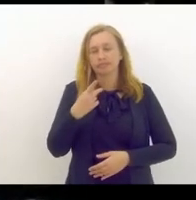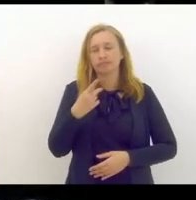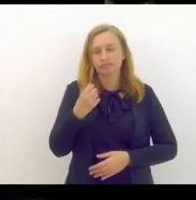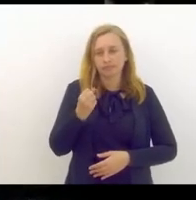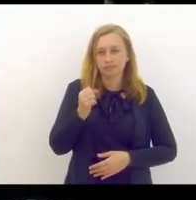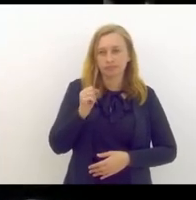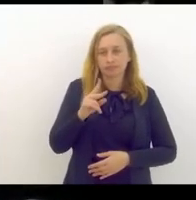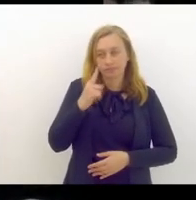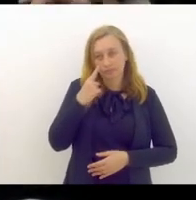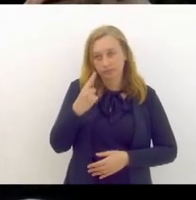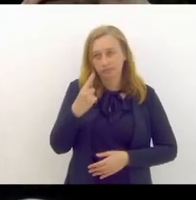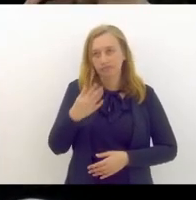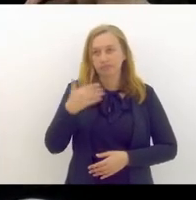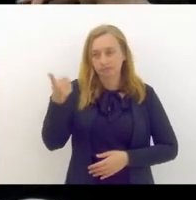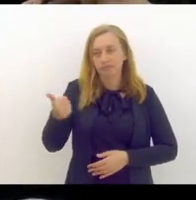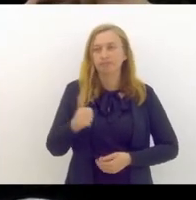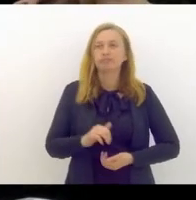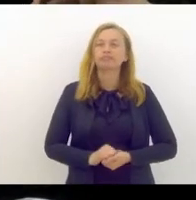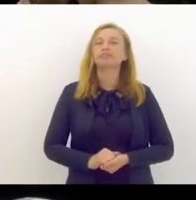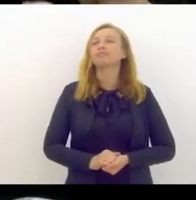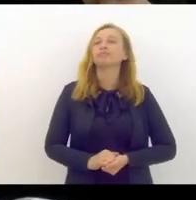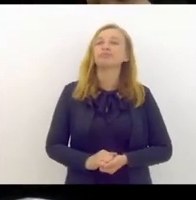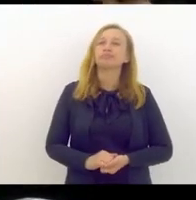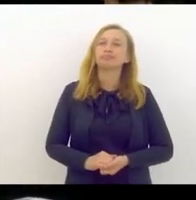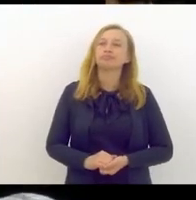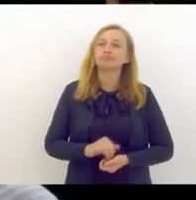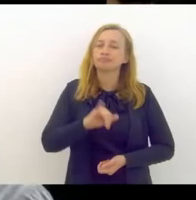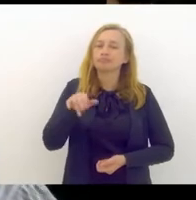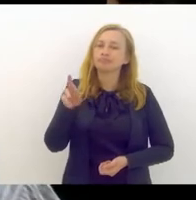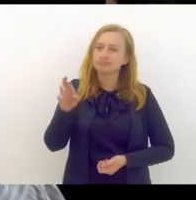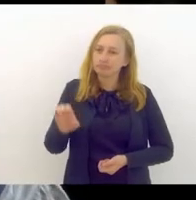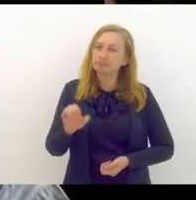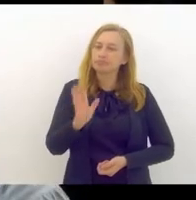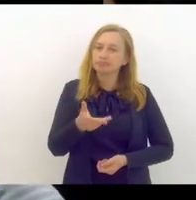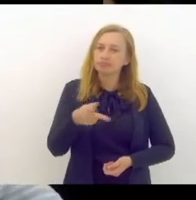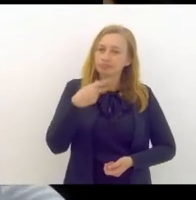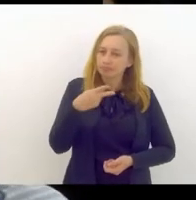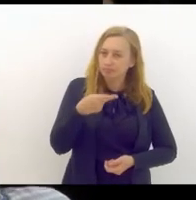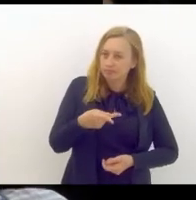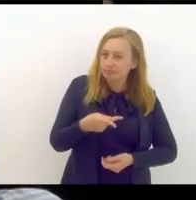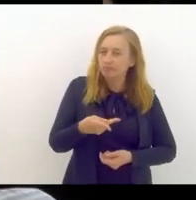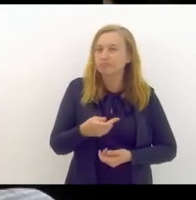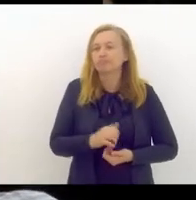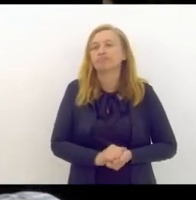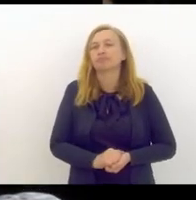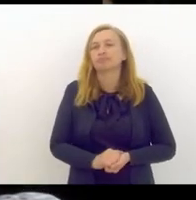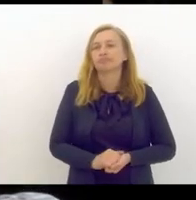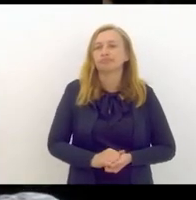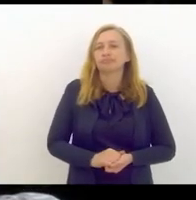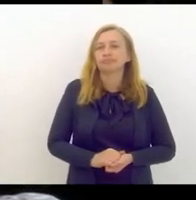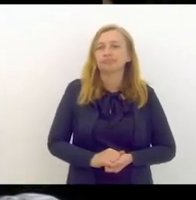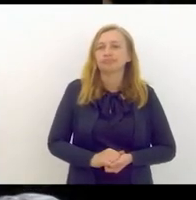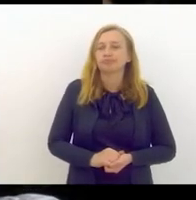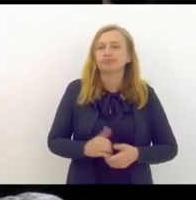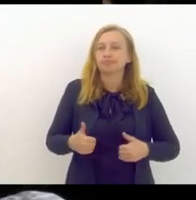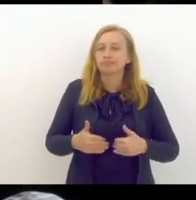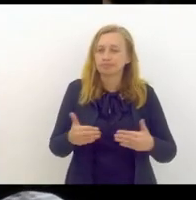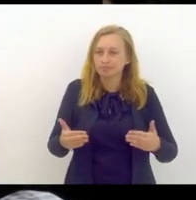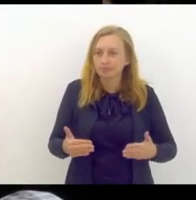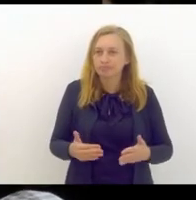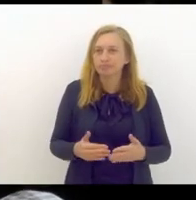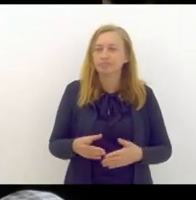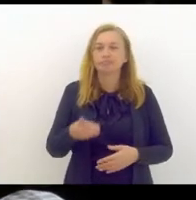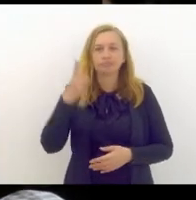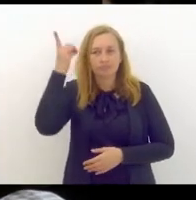buscar a conciliação. O Jari já esteve aqui, já saudei aqui, o Jari participou da abertura, deputado lá da